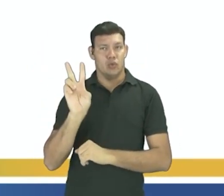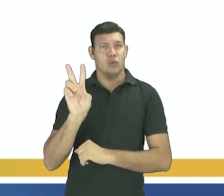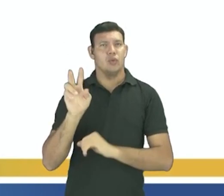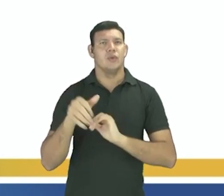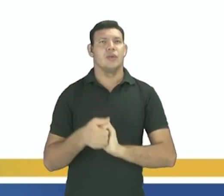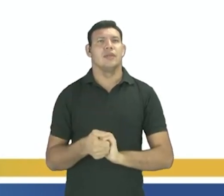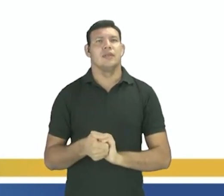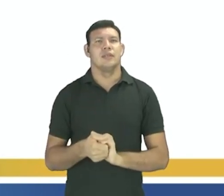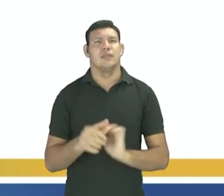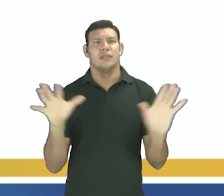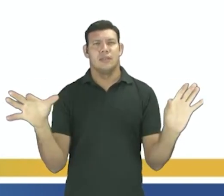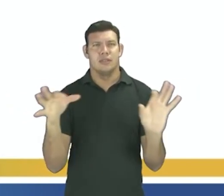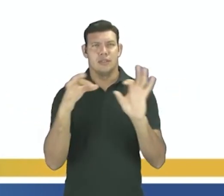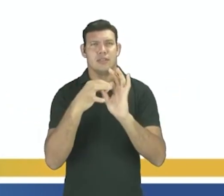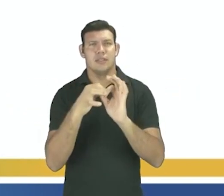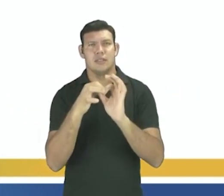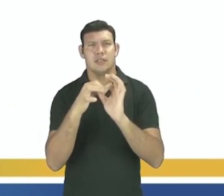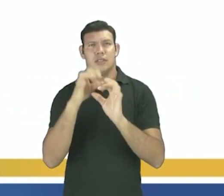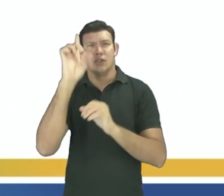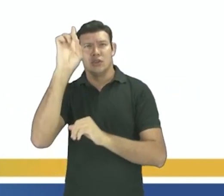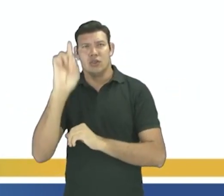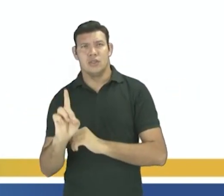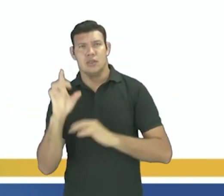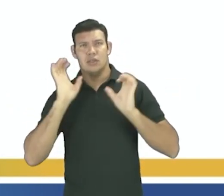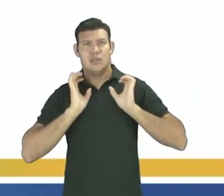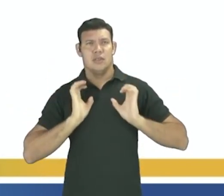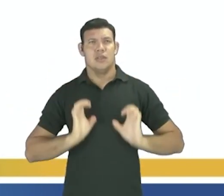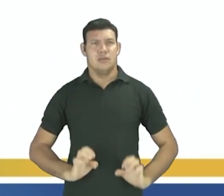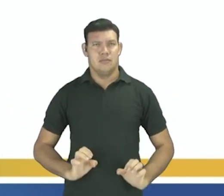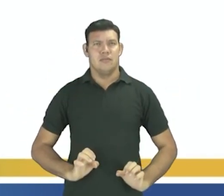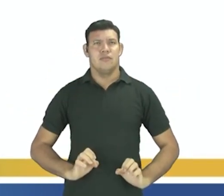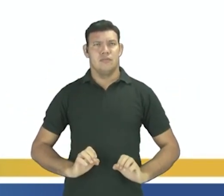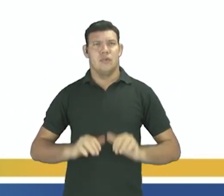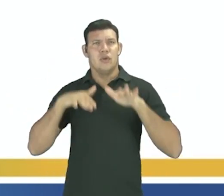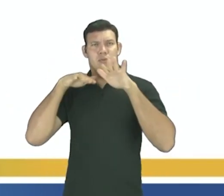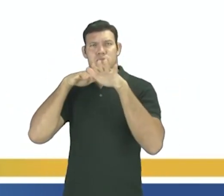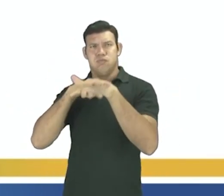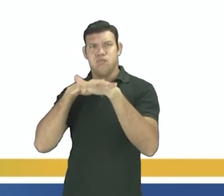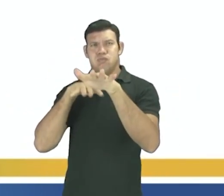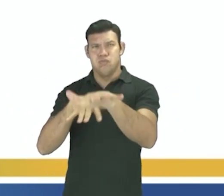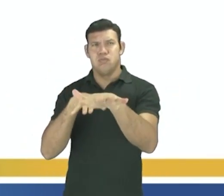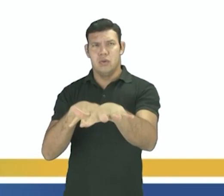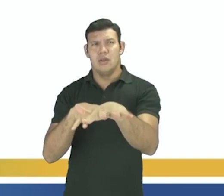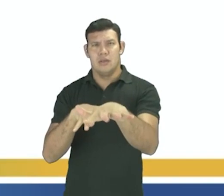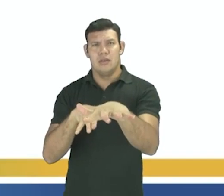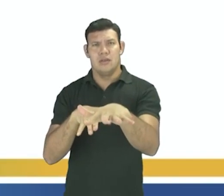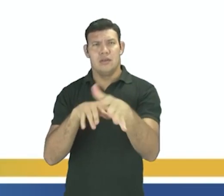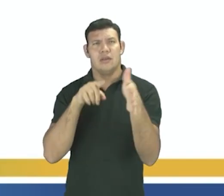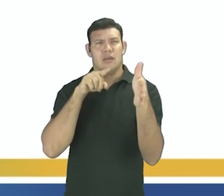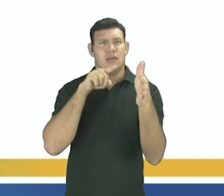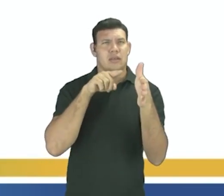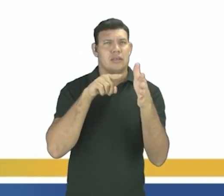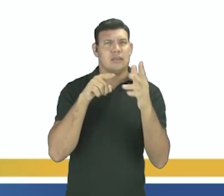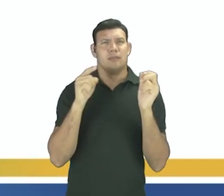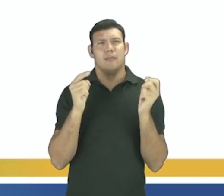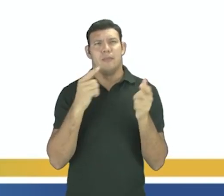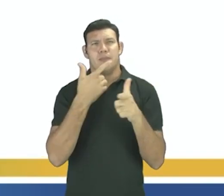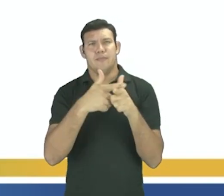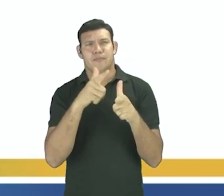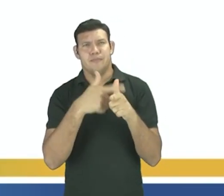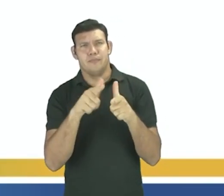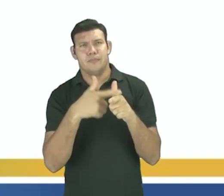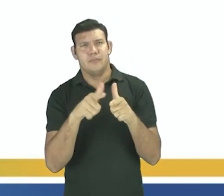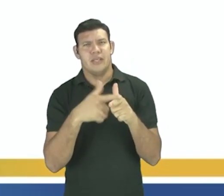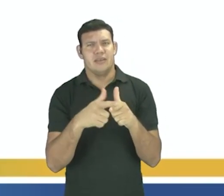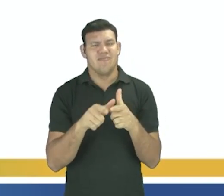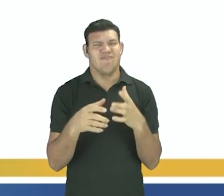de questões que causem inquietação? Não existem regras para a realização de uma carta aberta, nem maneira